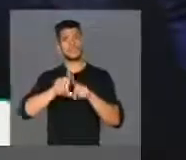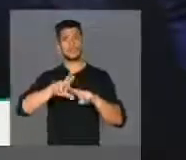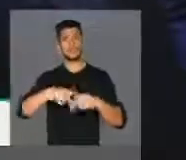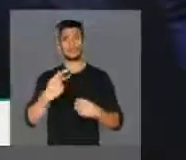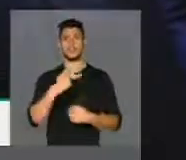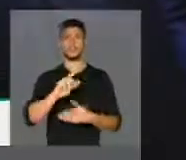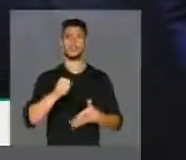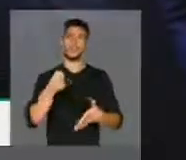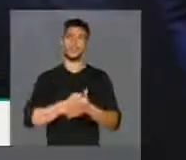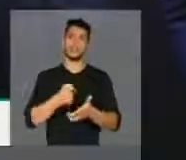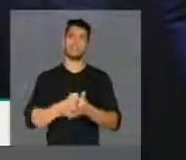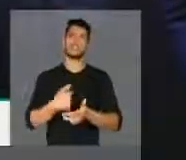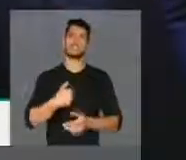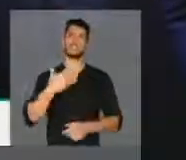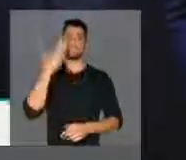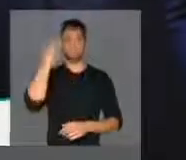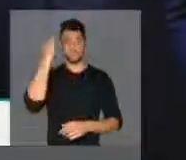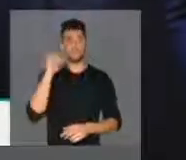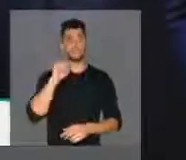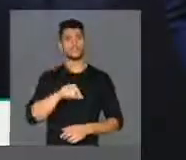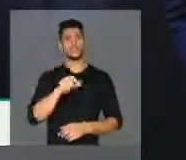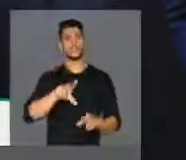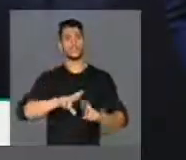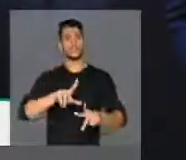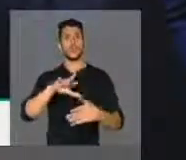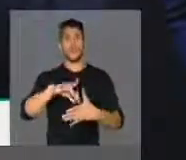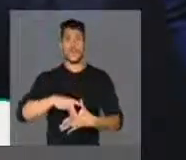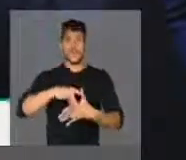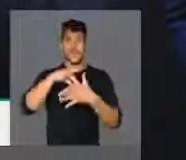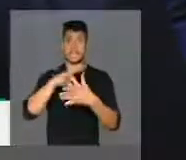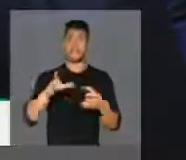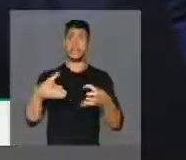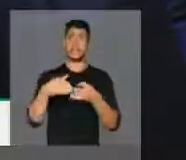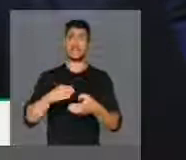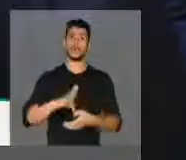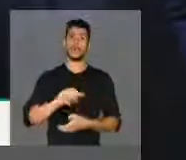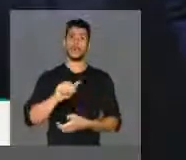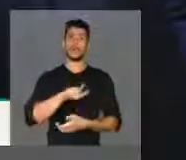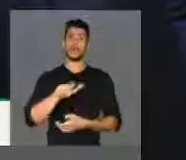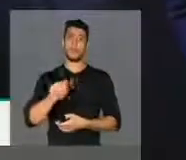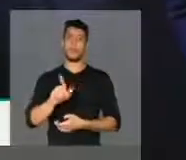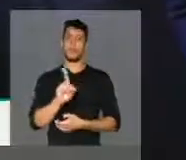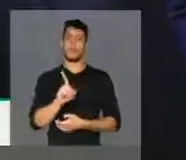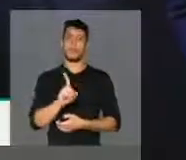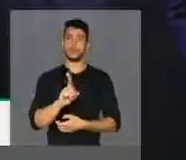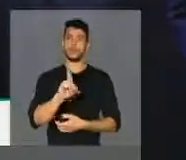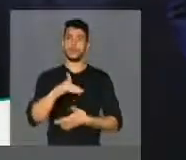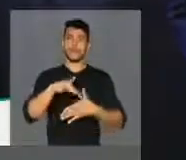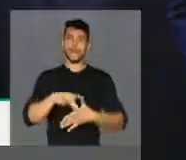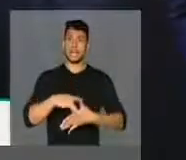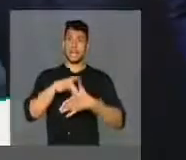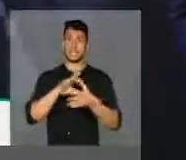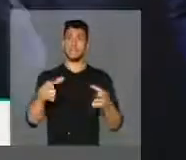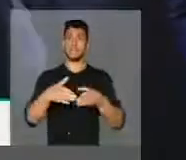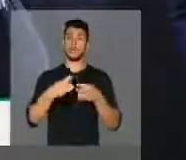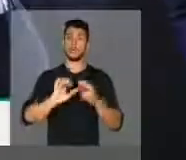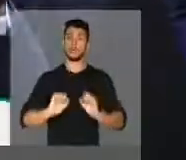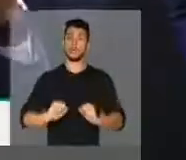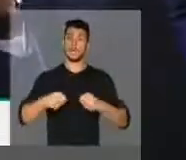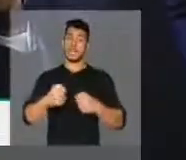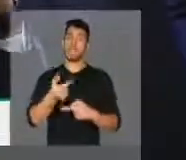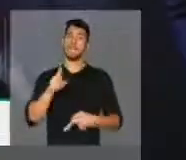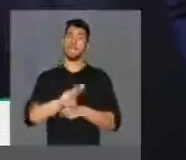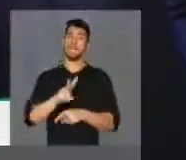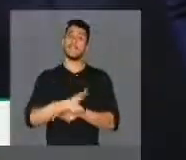eu reconheço, o senhor não é só o líder da bancada da bala, da qual eu sou seu liderado. O senhor é o líder da bancada que defende a